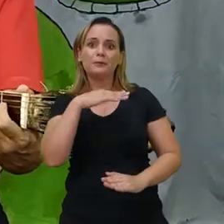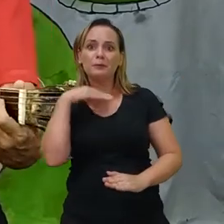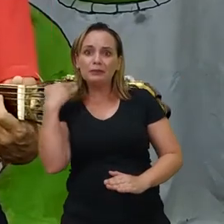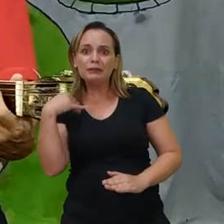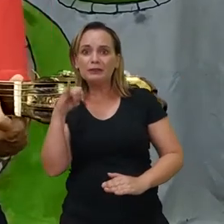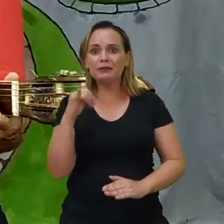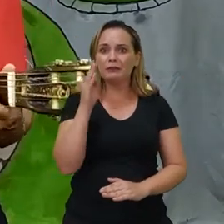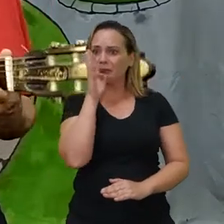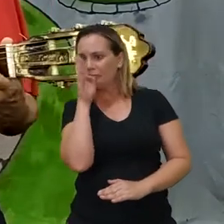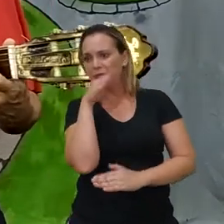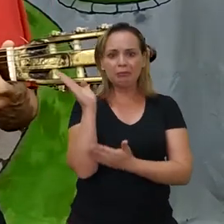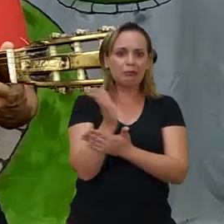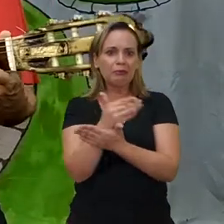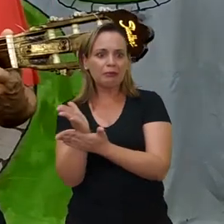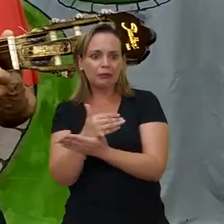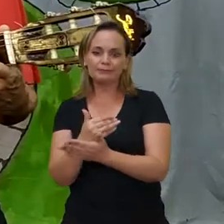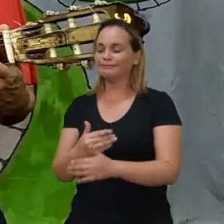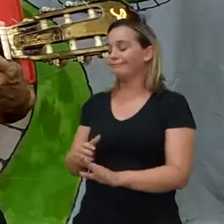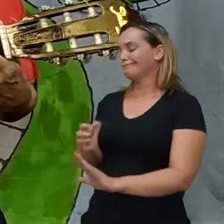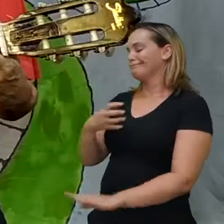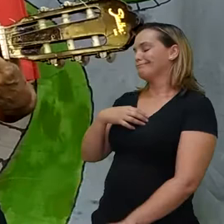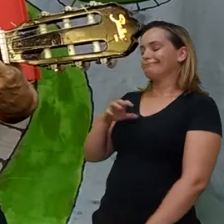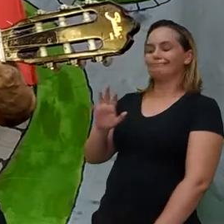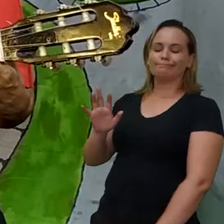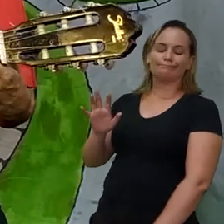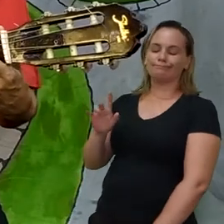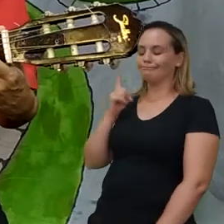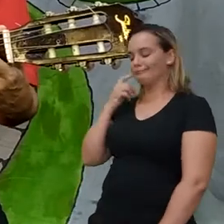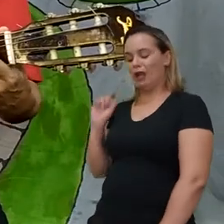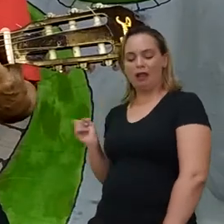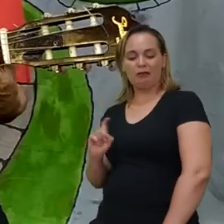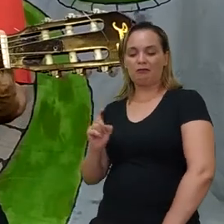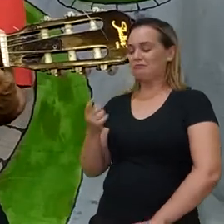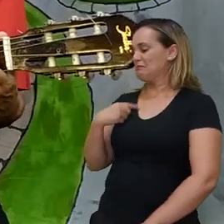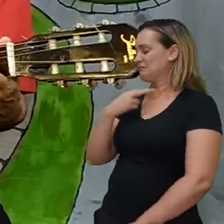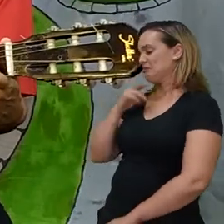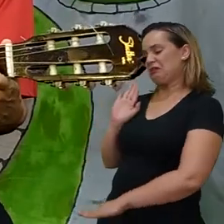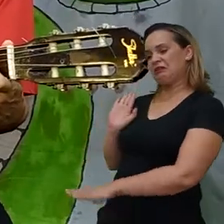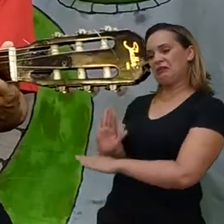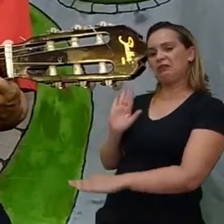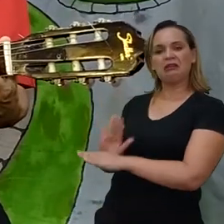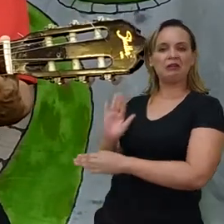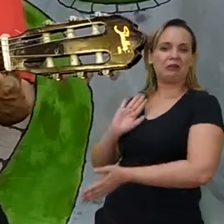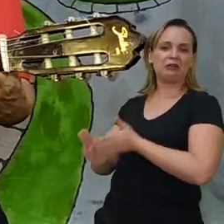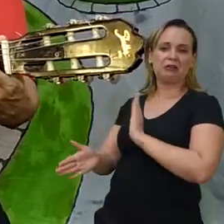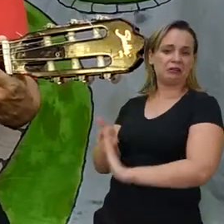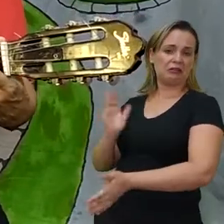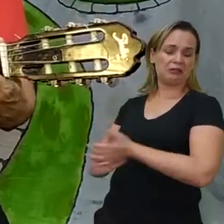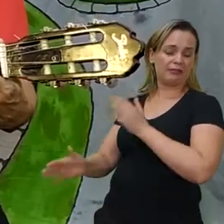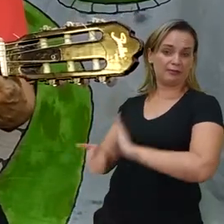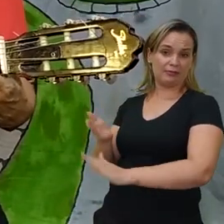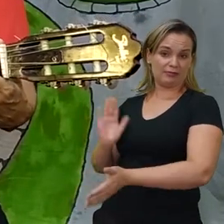eu der uma bobeira. Sinto muito, seu ratinho, mas não posso lhe ajudar. Não tenho nada